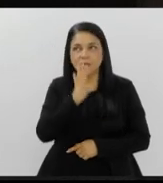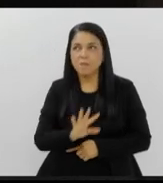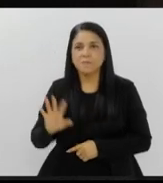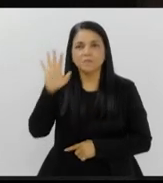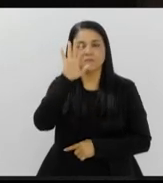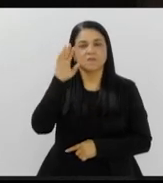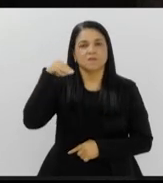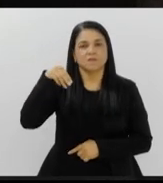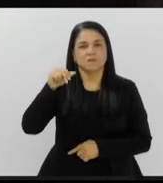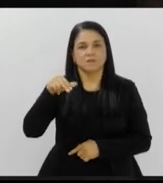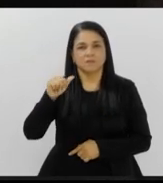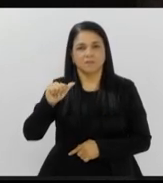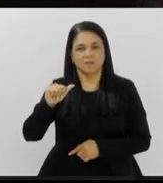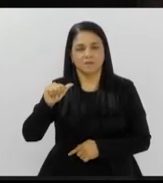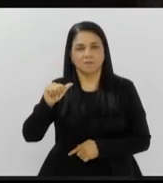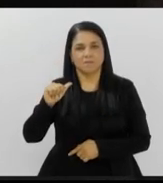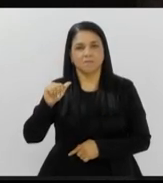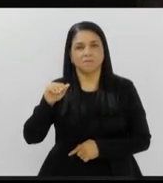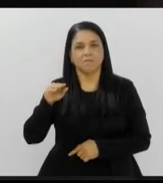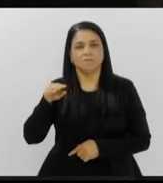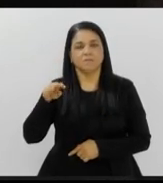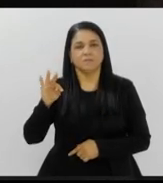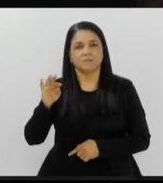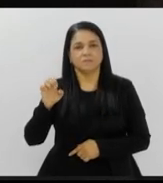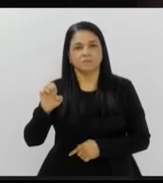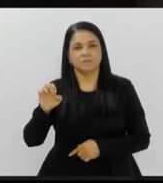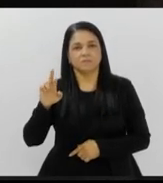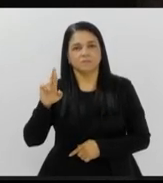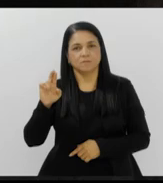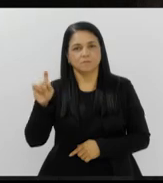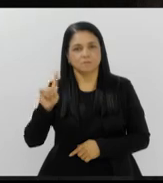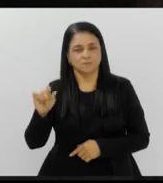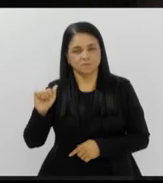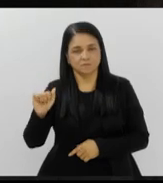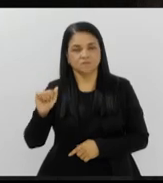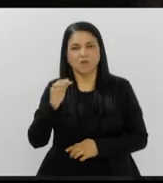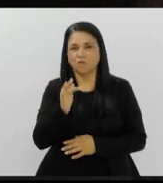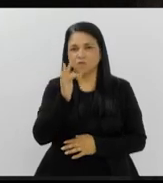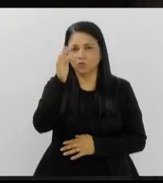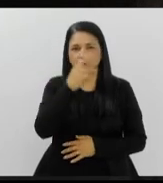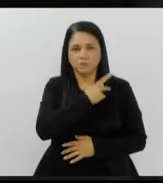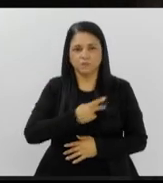Tereza Basílio, nossa futura presidente da OAB do Rio de Janeiro.